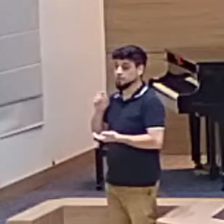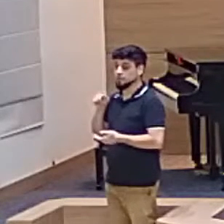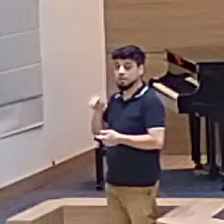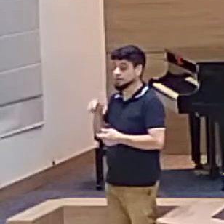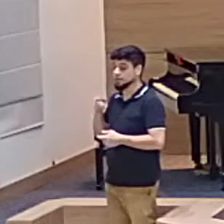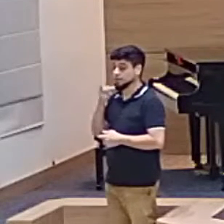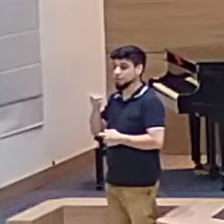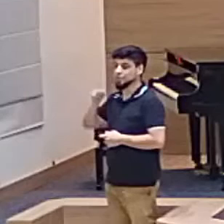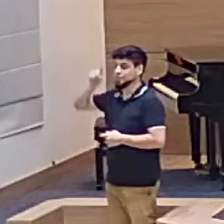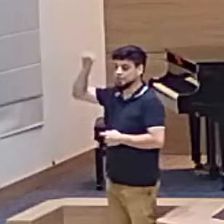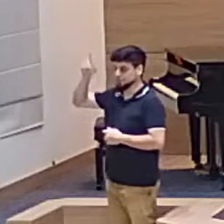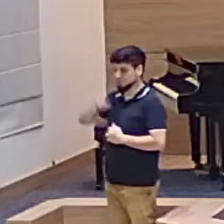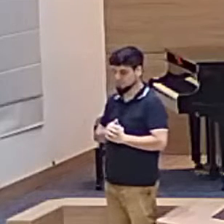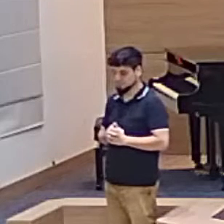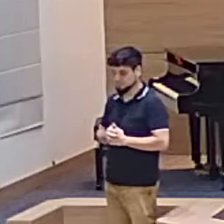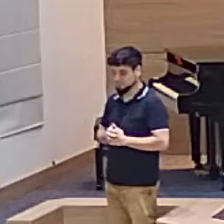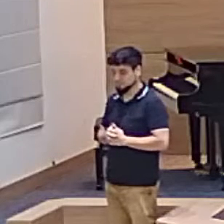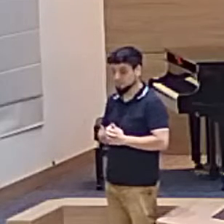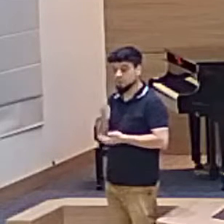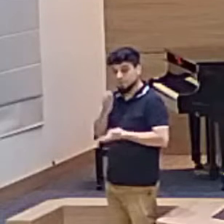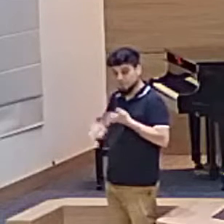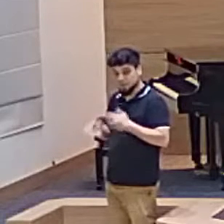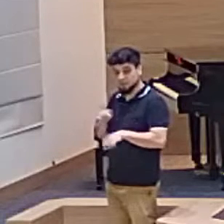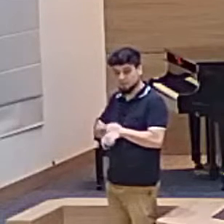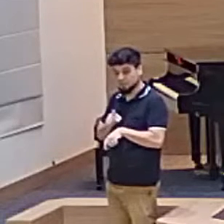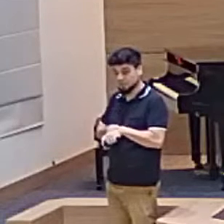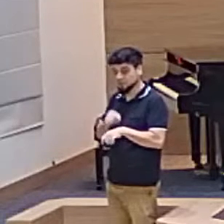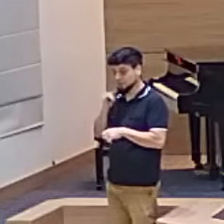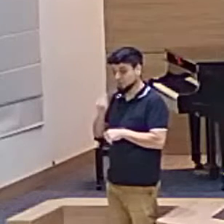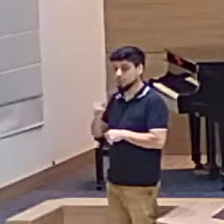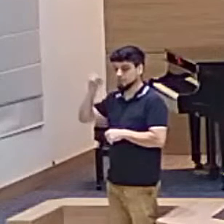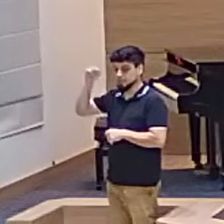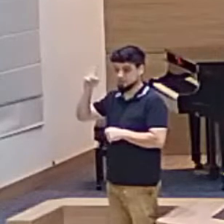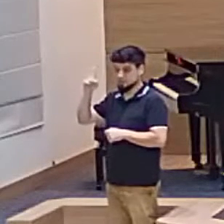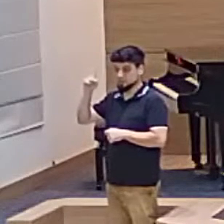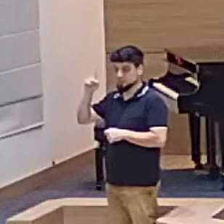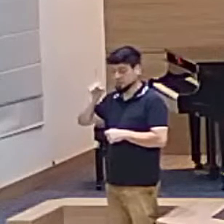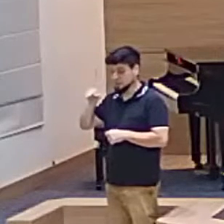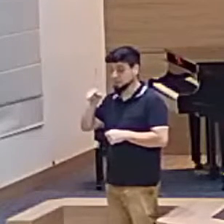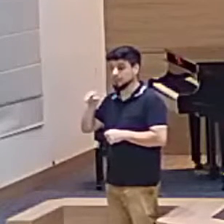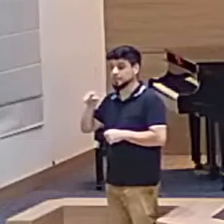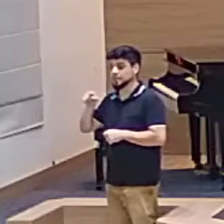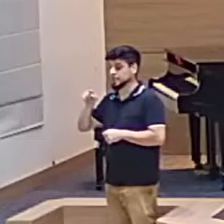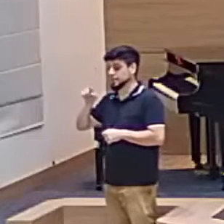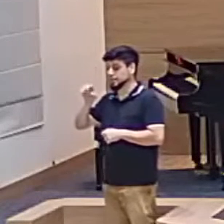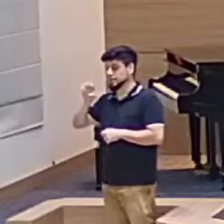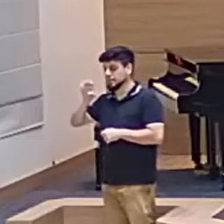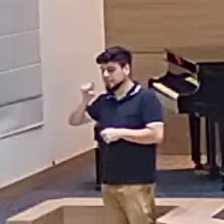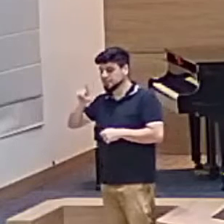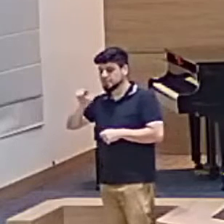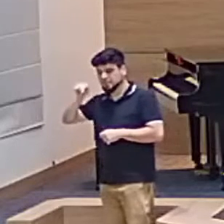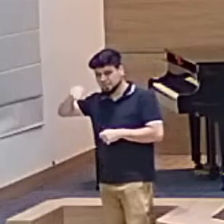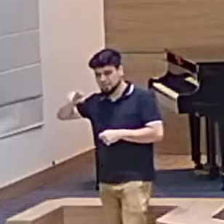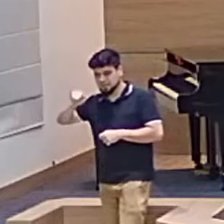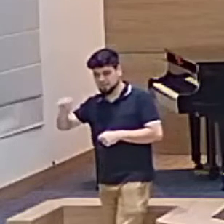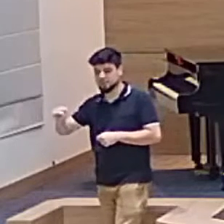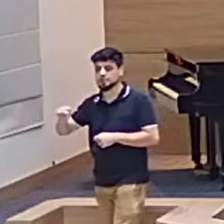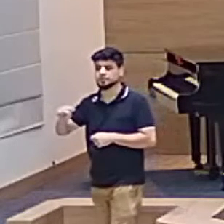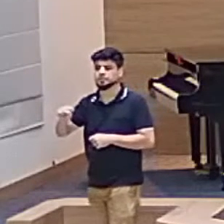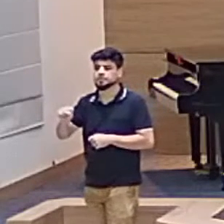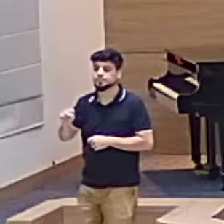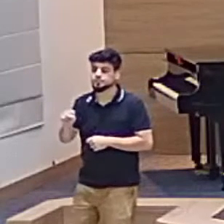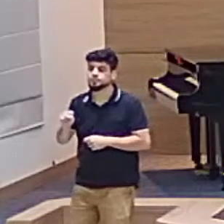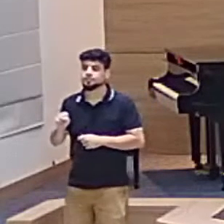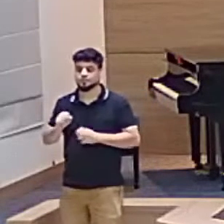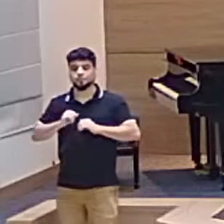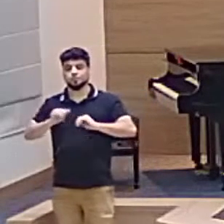esse homem que era o homem do Avivamento de Israel chega o profeta Isaías diz o que que você fez o